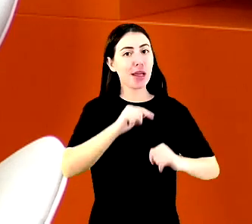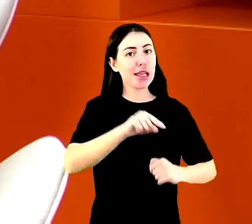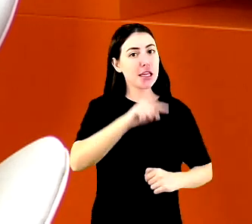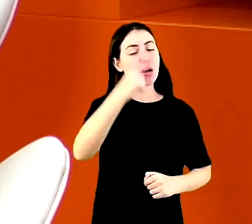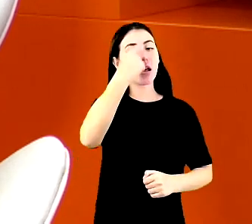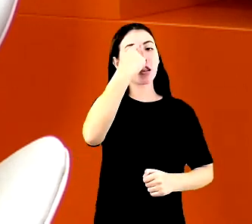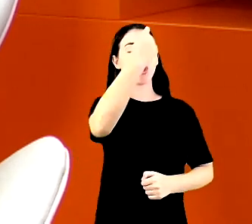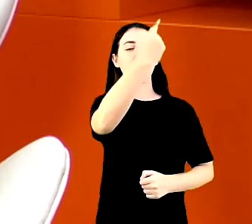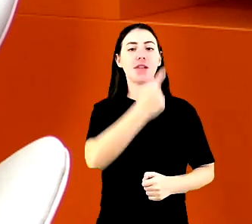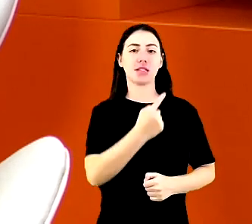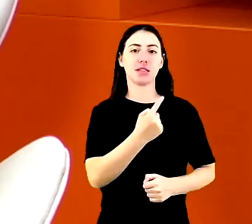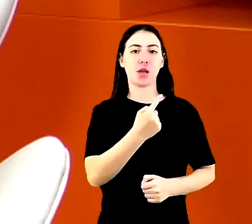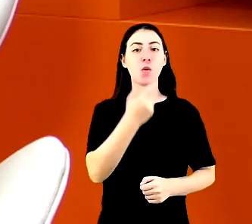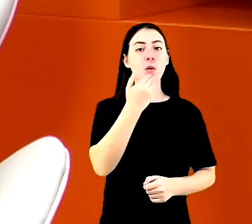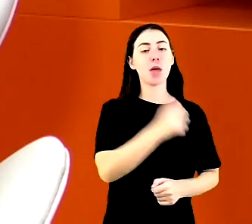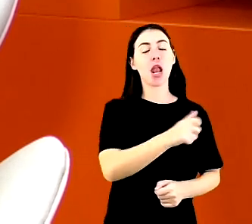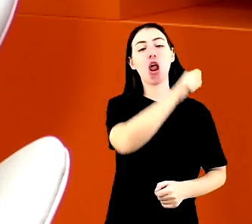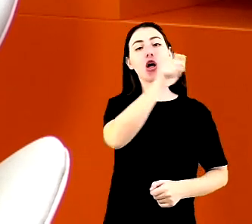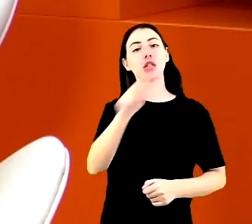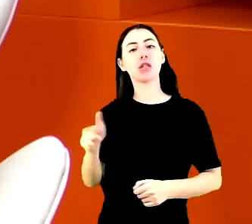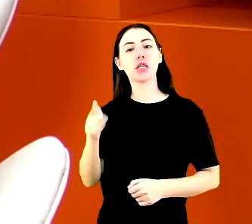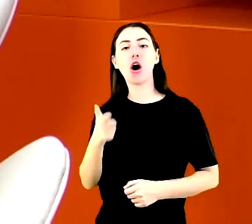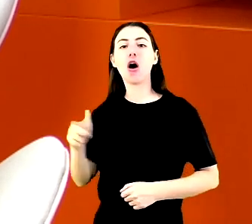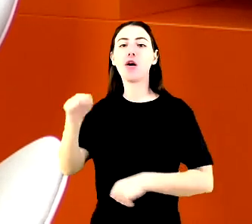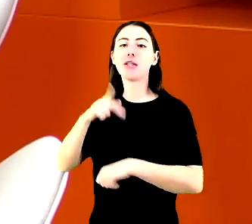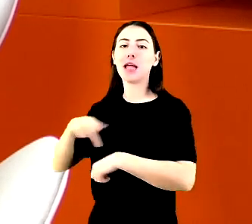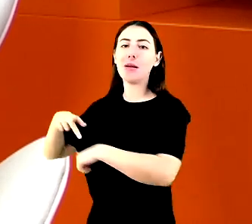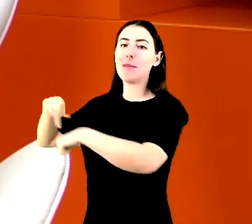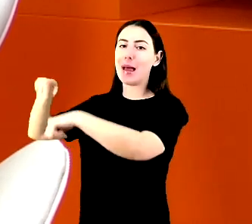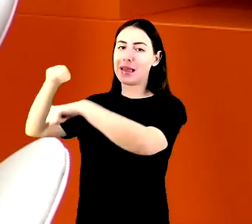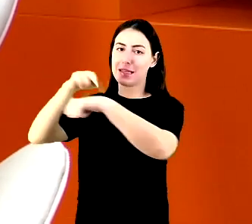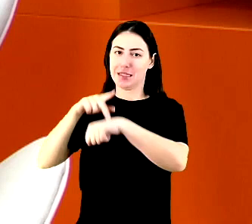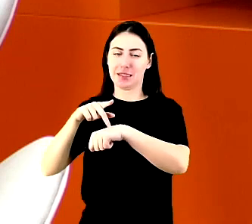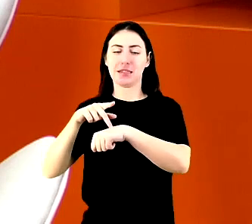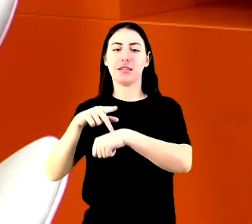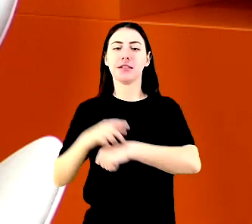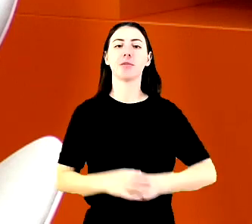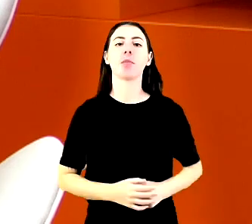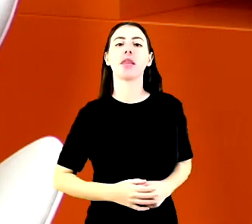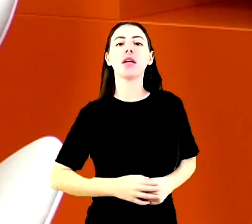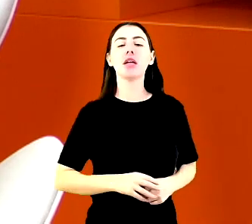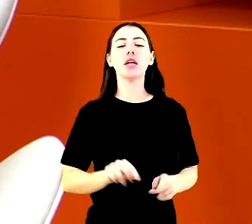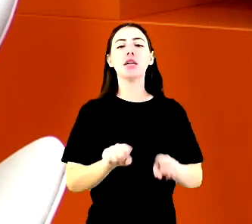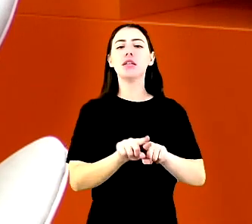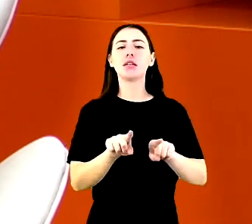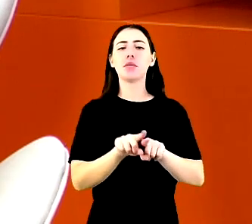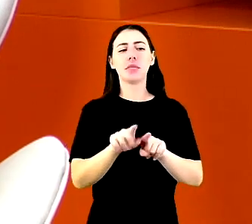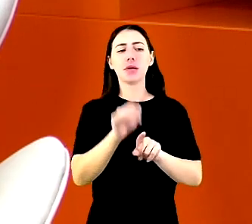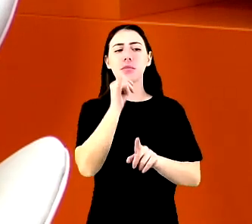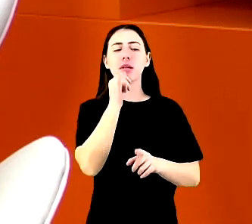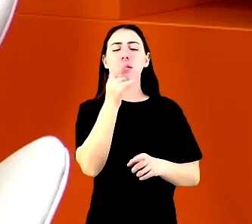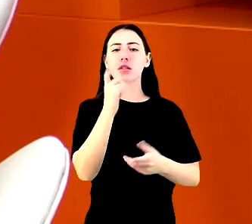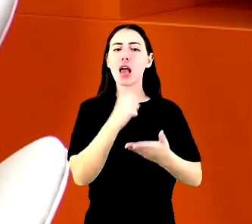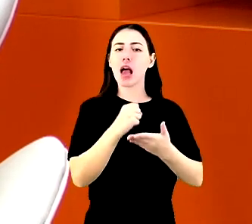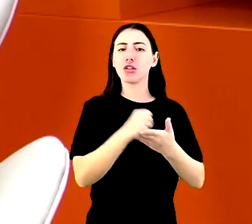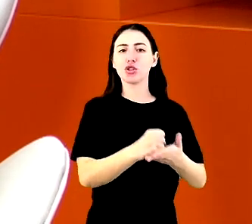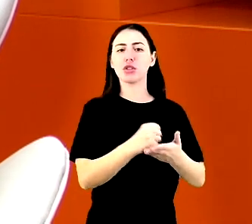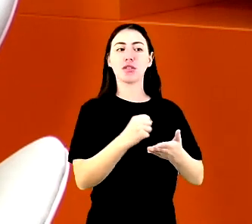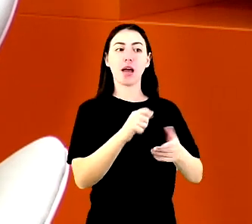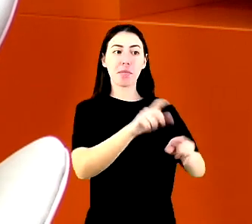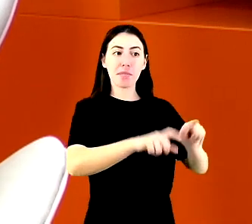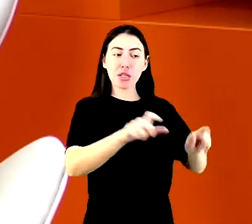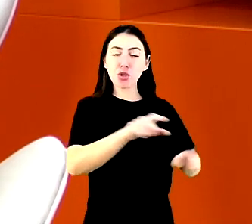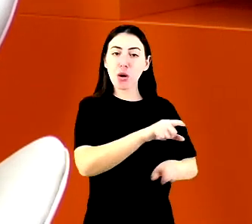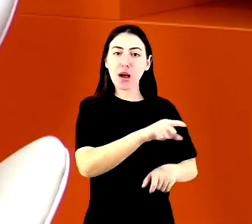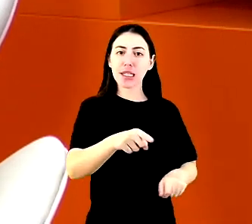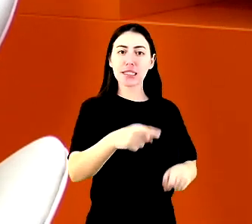inclusão financeira, inclusive para quem não tinha condições, né, de fazer uma conta corrente, uma conta pagamento. As contas pagamento